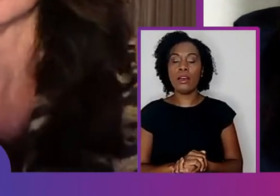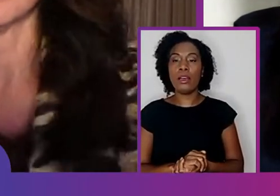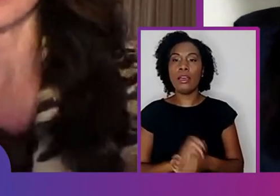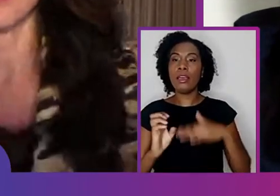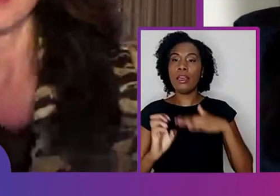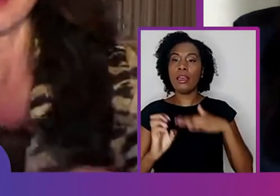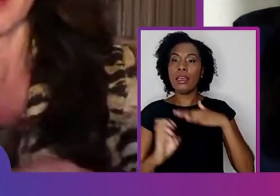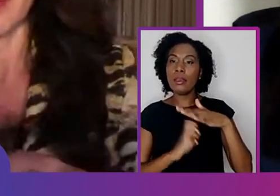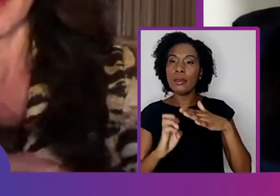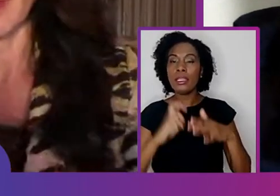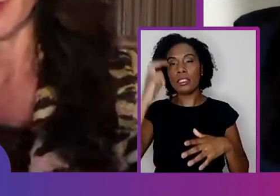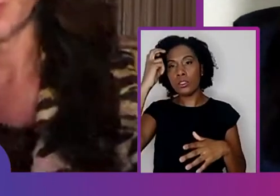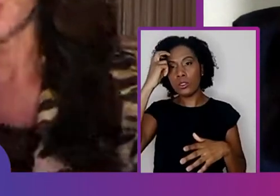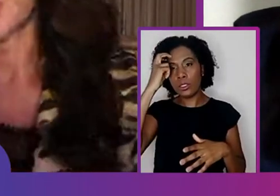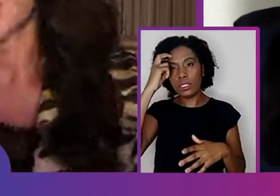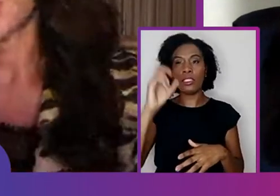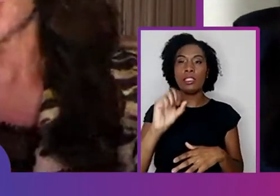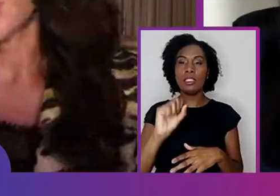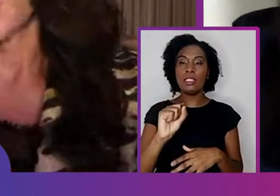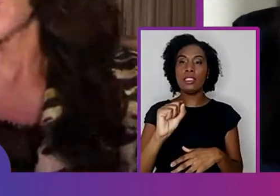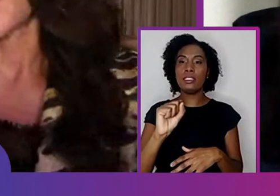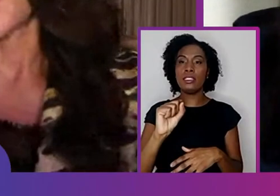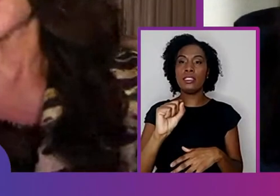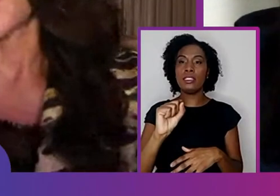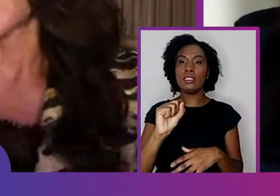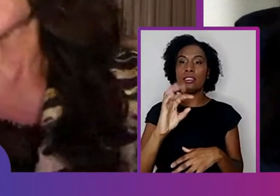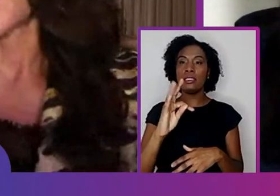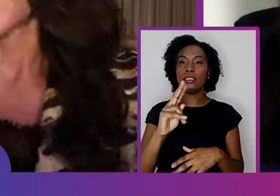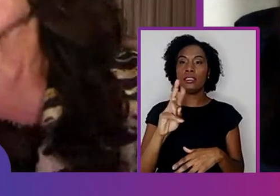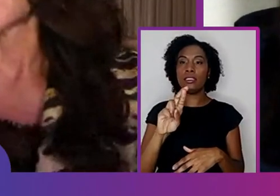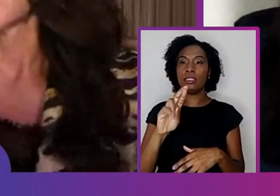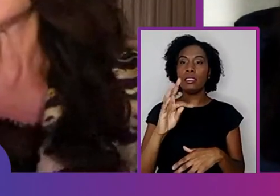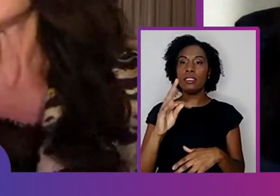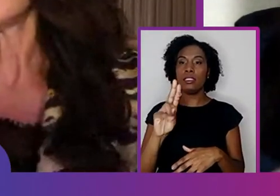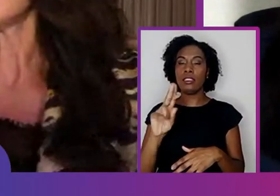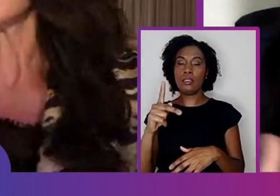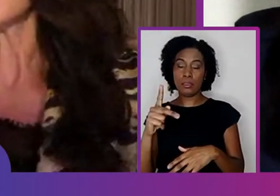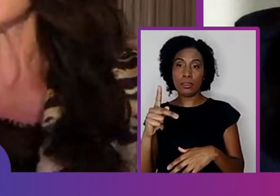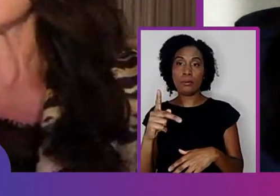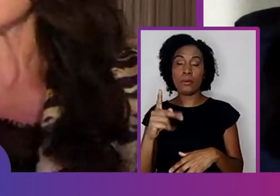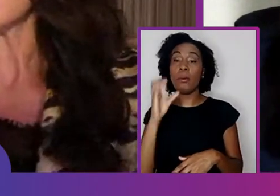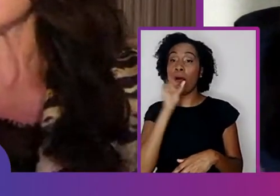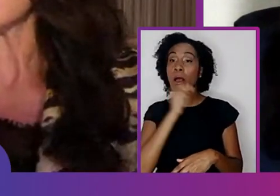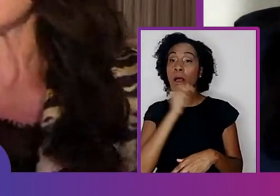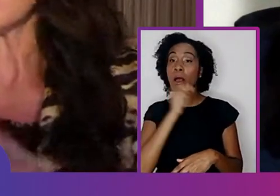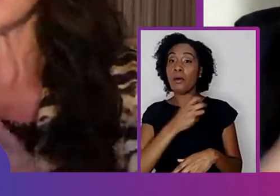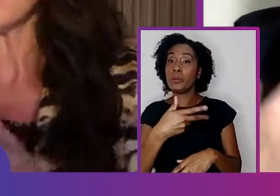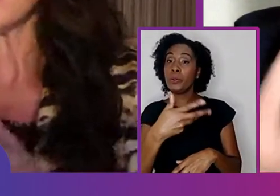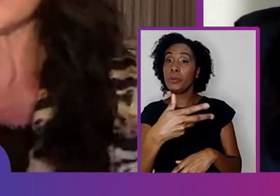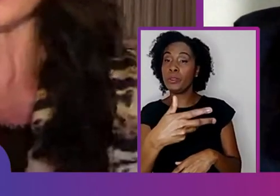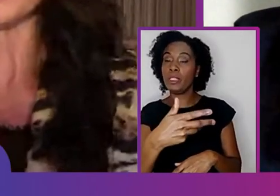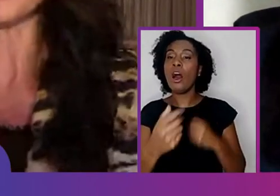mais ágil, já estavam bem à frente disso. Tanto que você tem organizações que já estavam tão